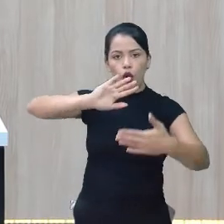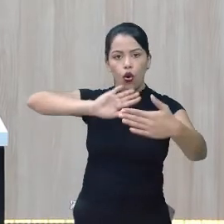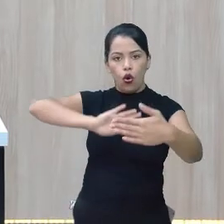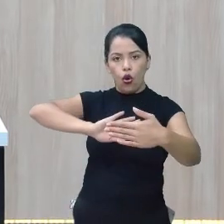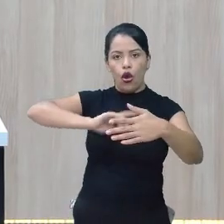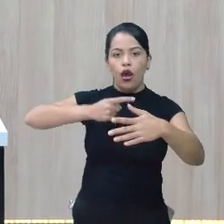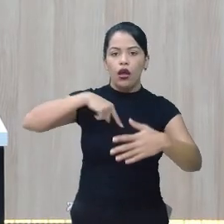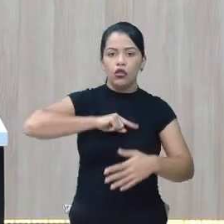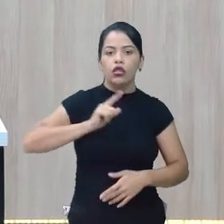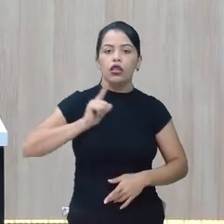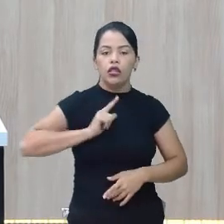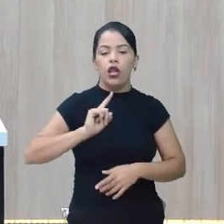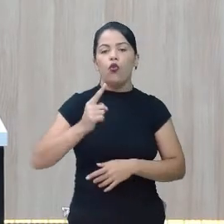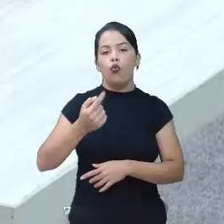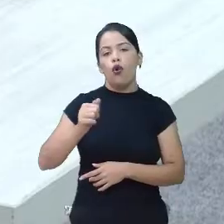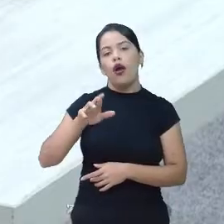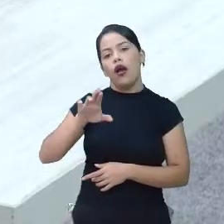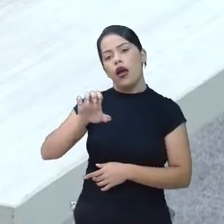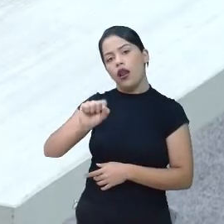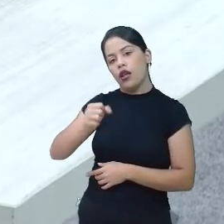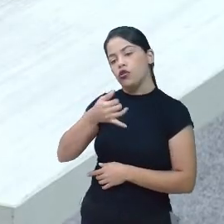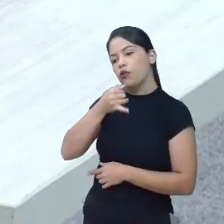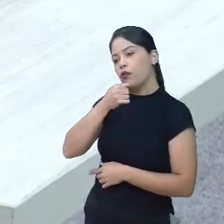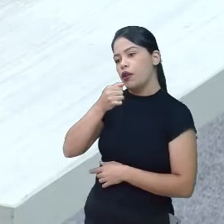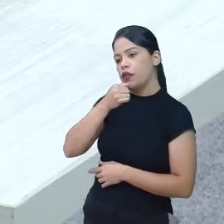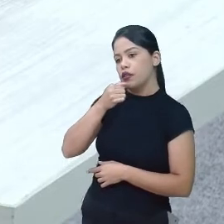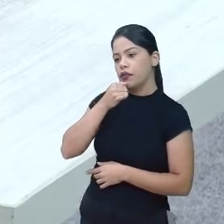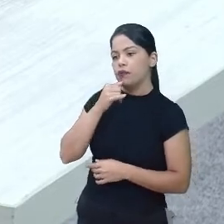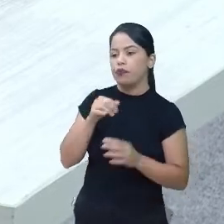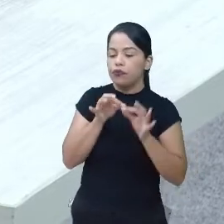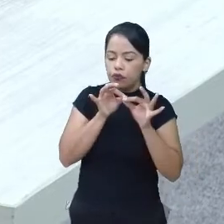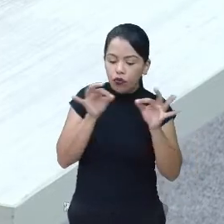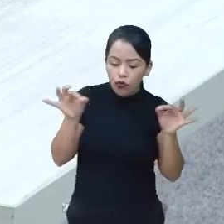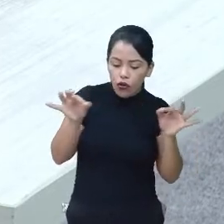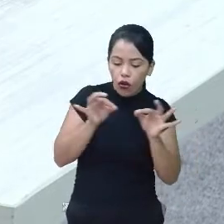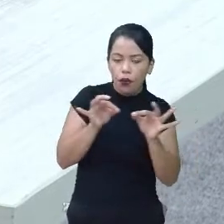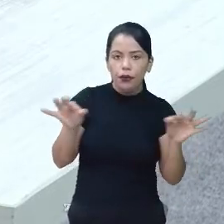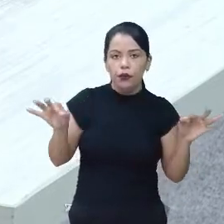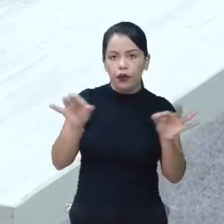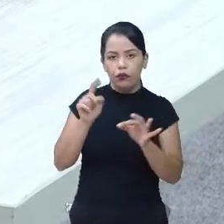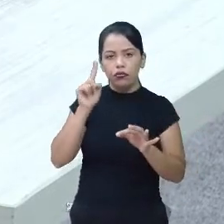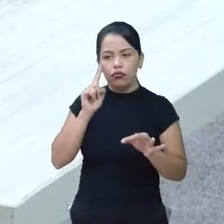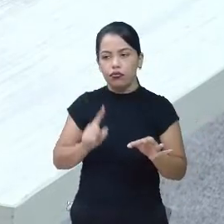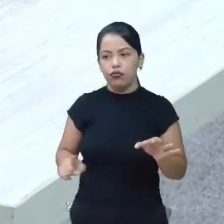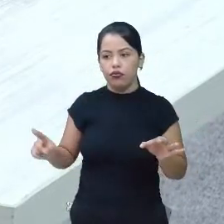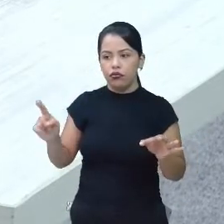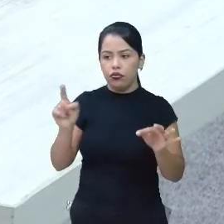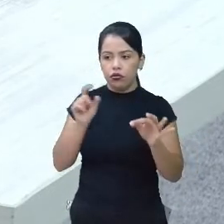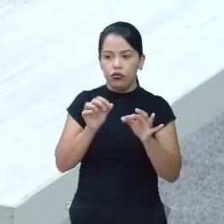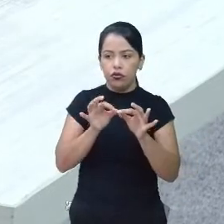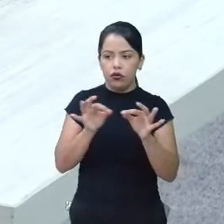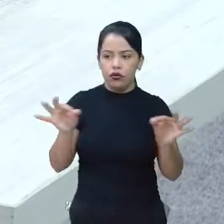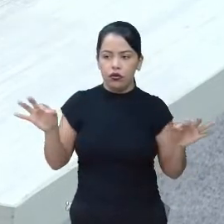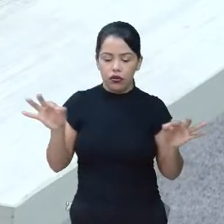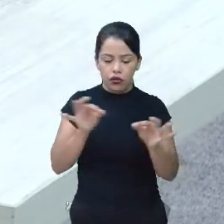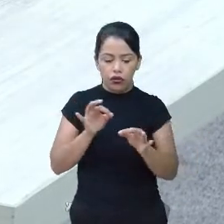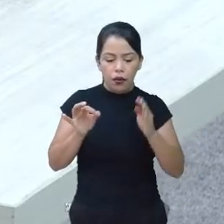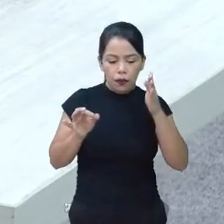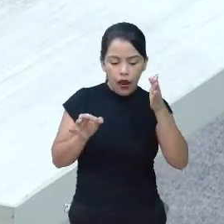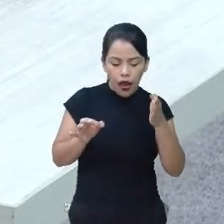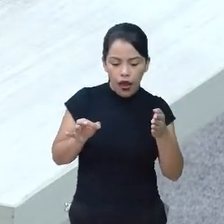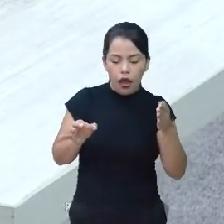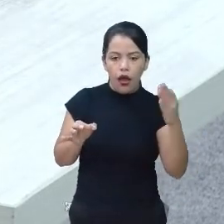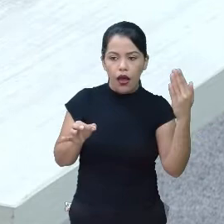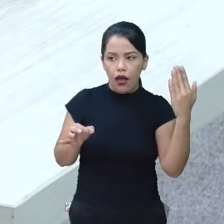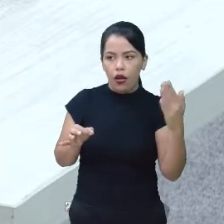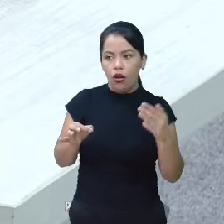vai ter uma aresta. Exemplo, ó, esse comprimento aqui, ele serve tanto para essa face, quanto para essa face que